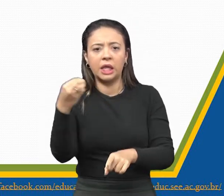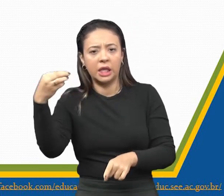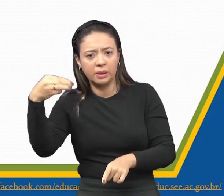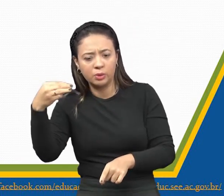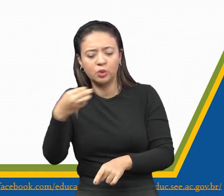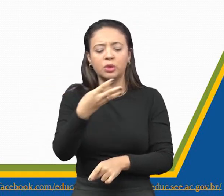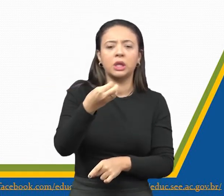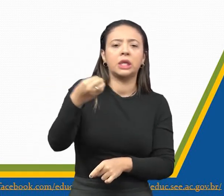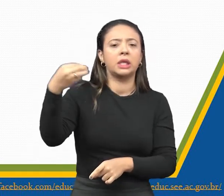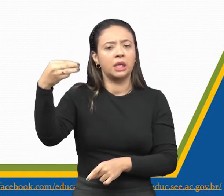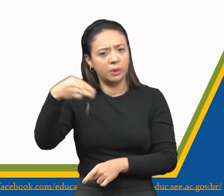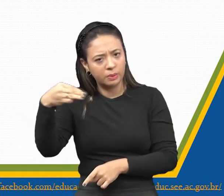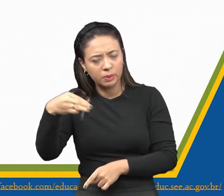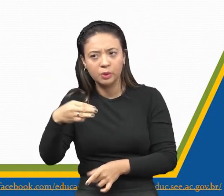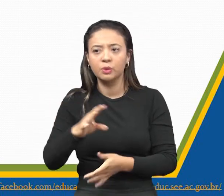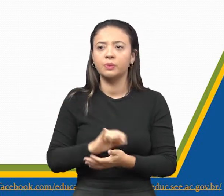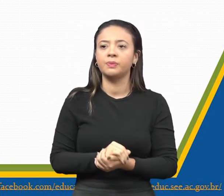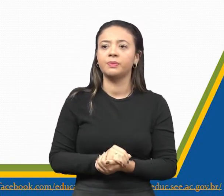Use